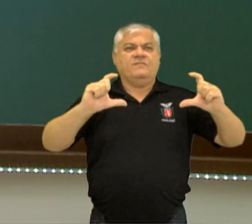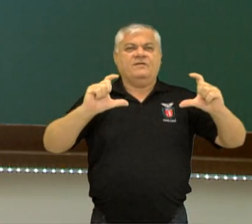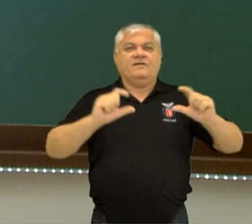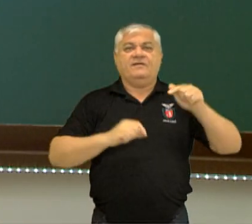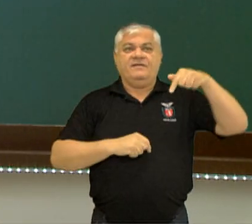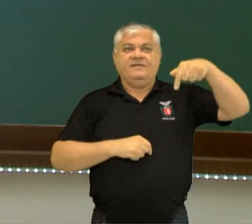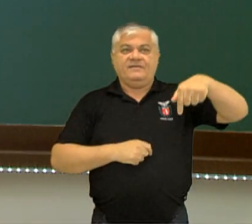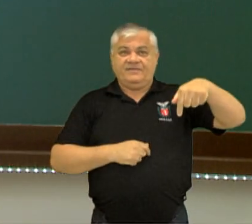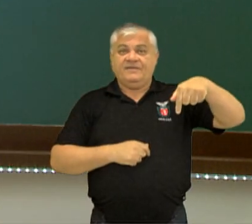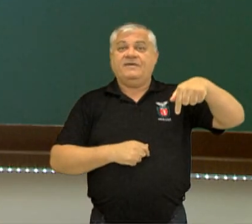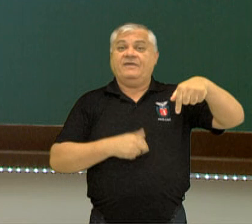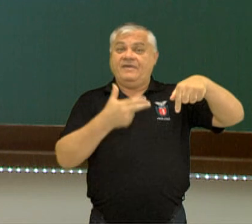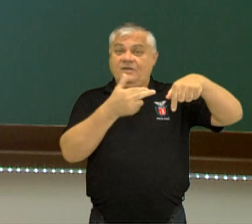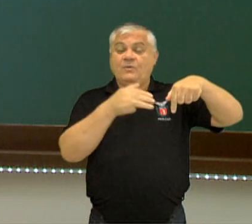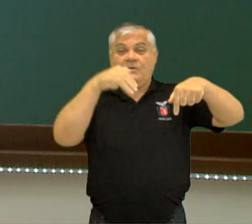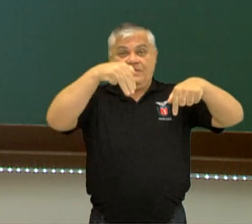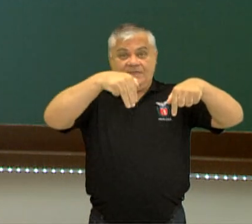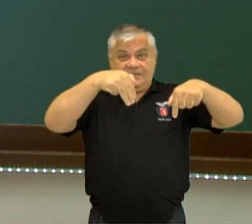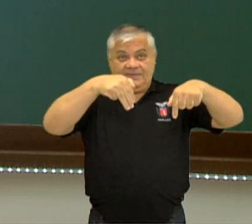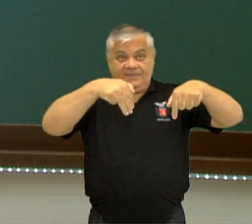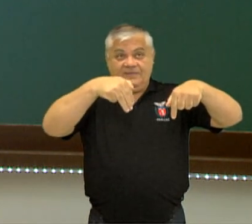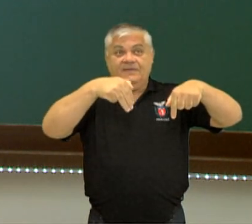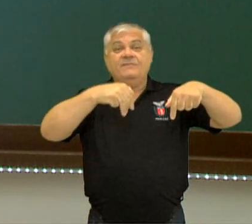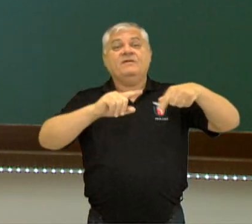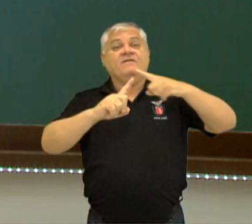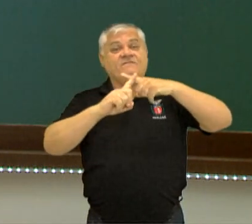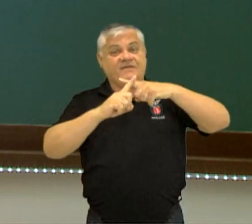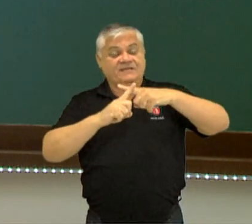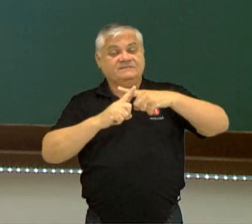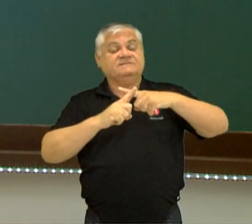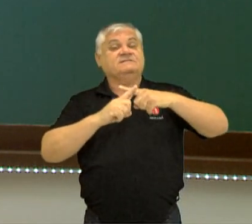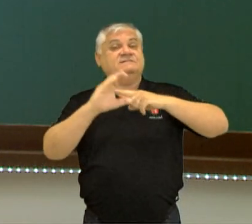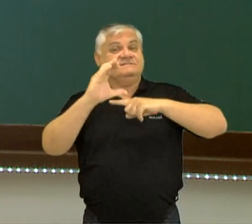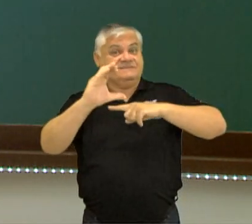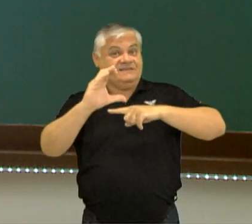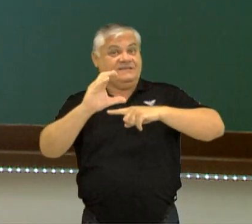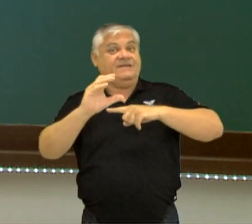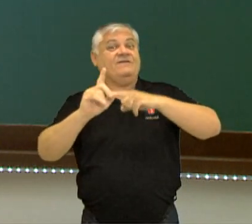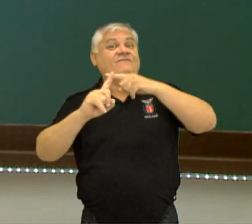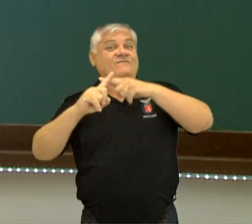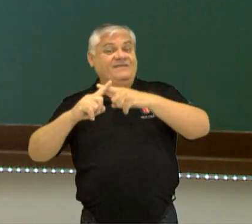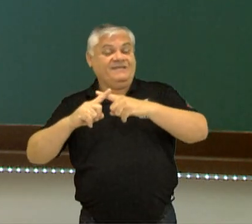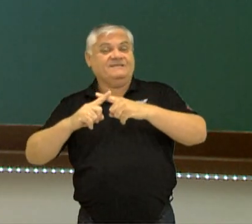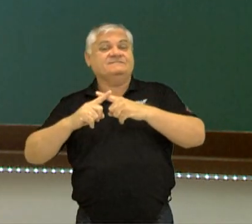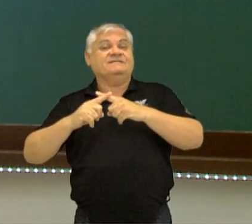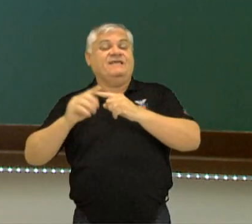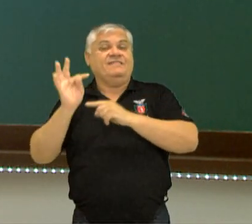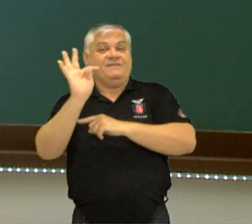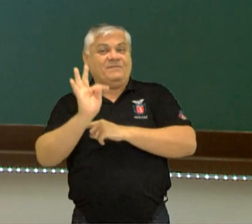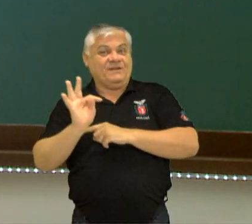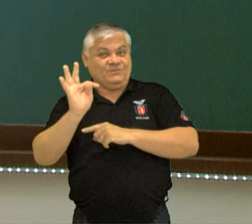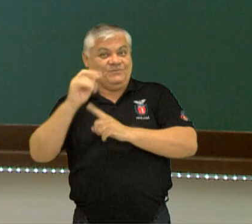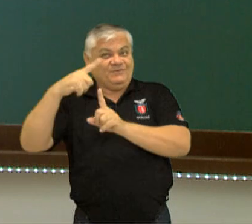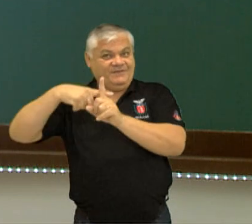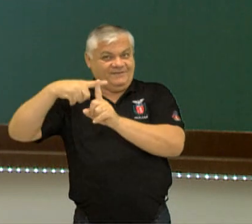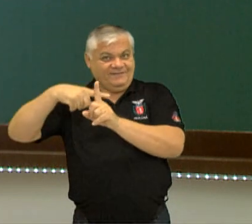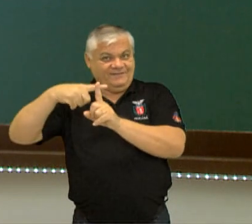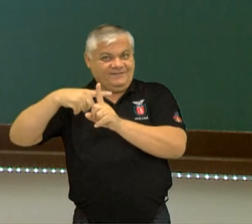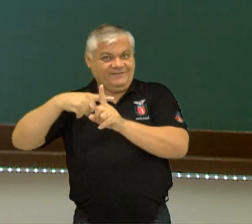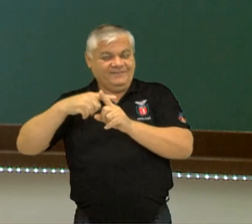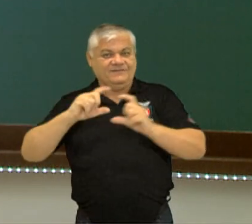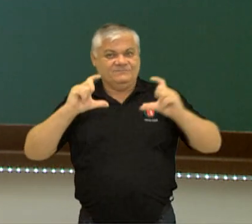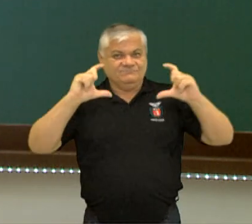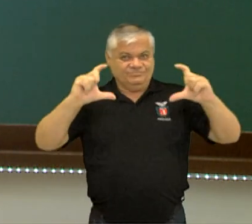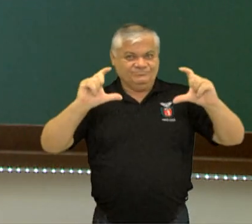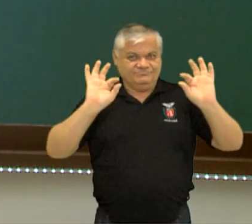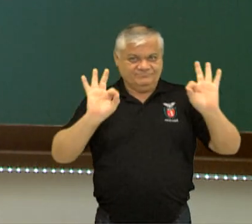macete. Calor é igual a M, que é a massa, vezes o C, vezes variação de temperatura. É a fórmula do